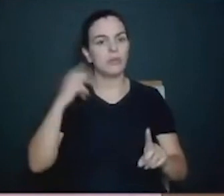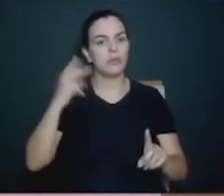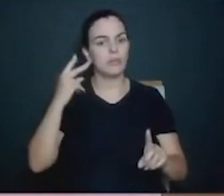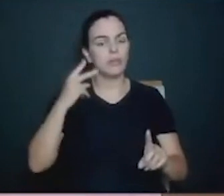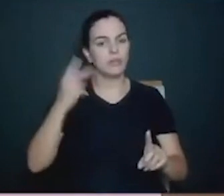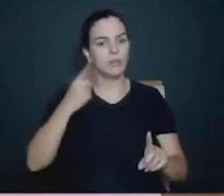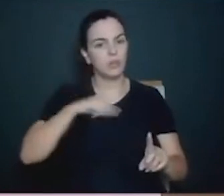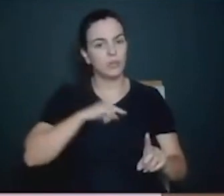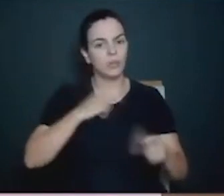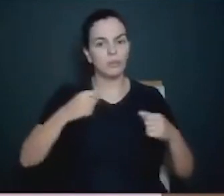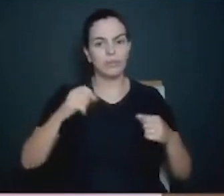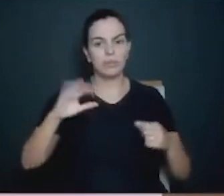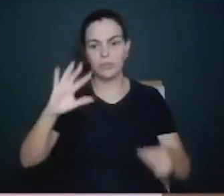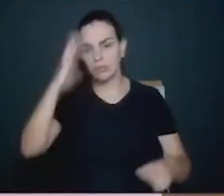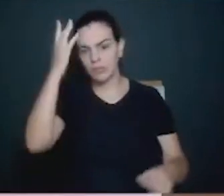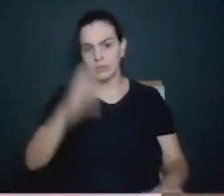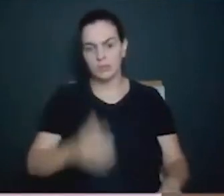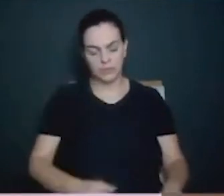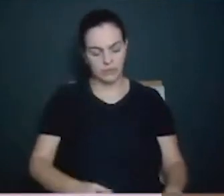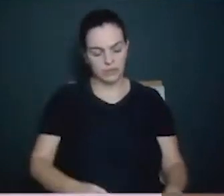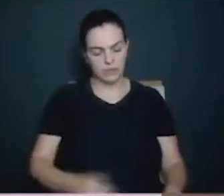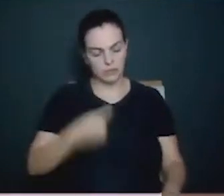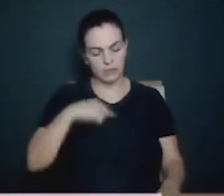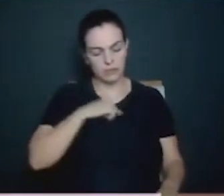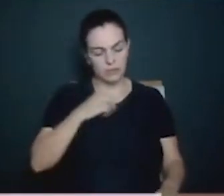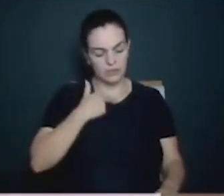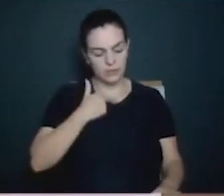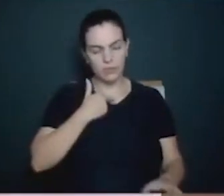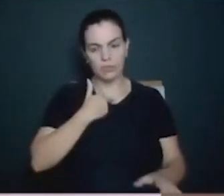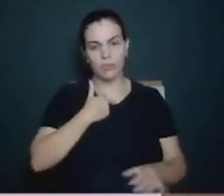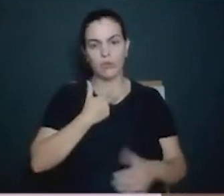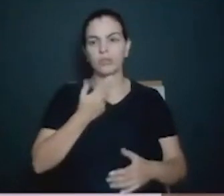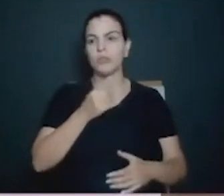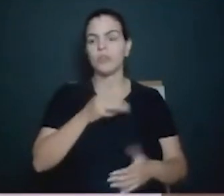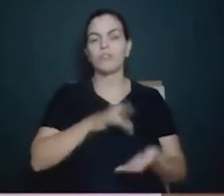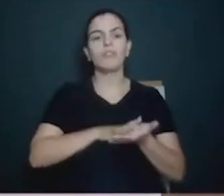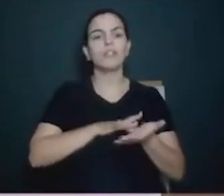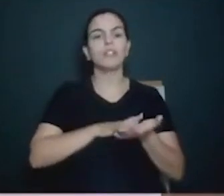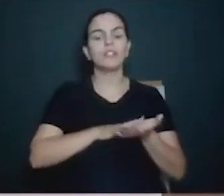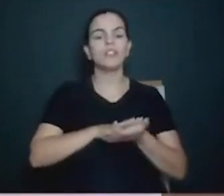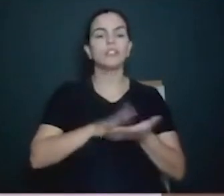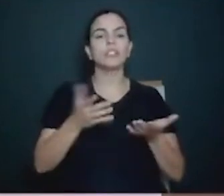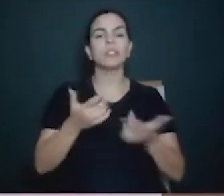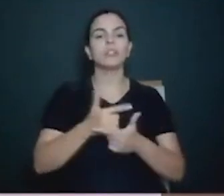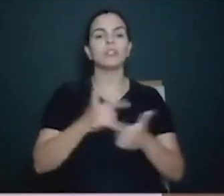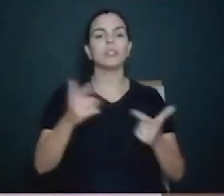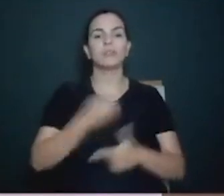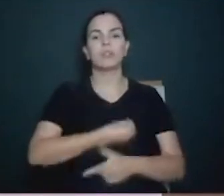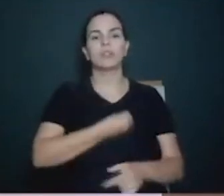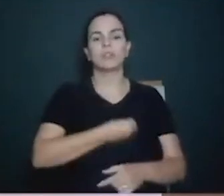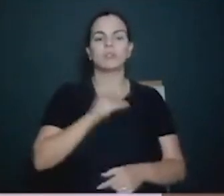agir. Nós não podemos ver isso. E a Prefeitura sabe que todo ano tem um momento crítico, um período